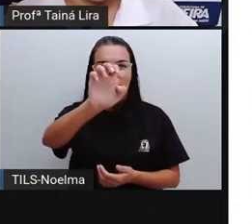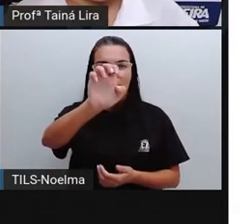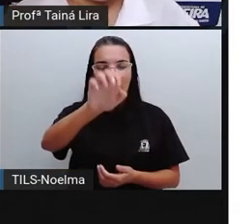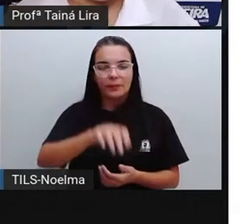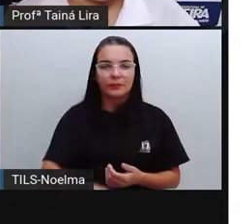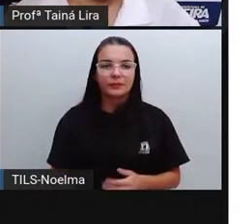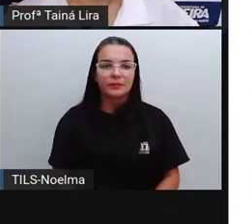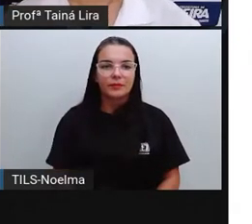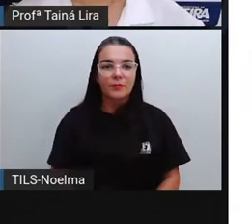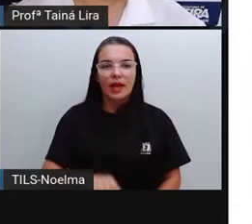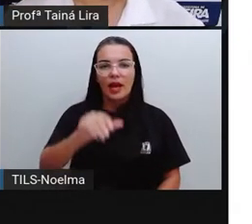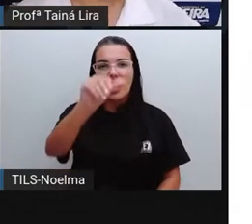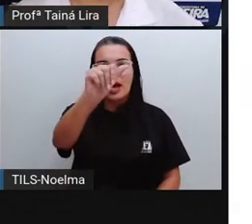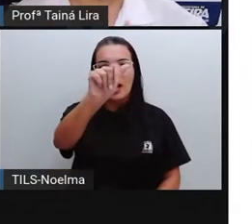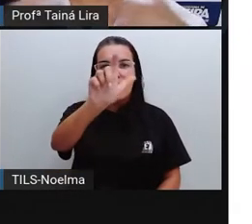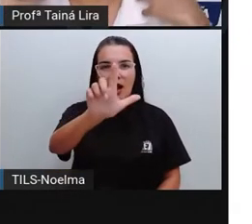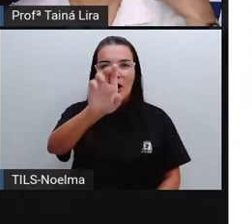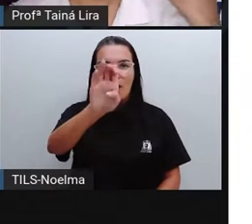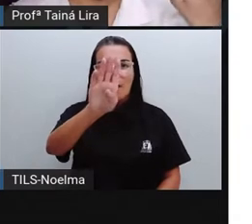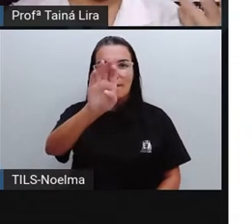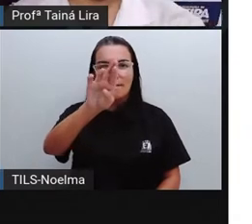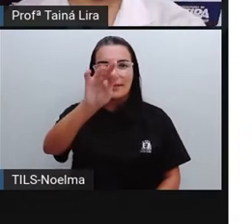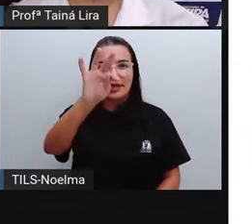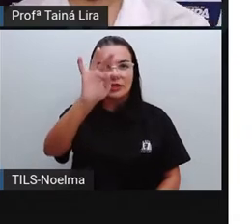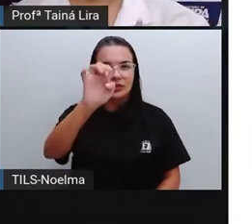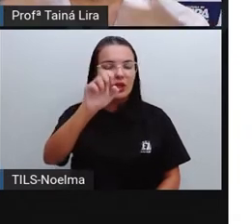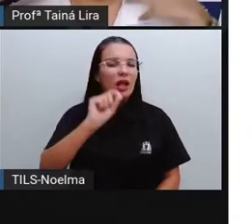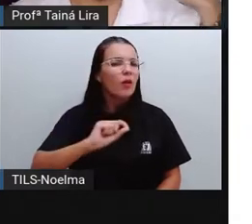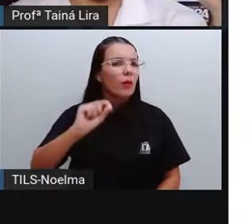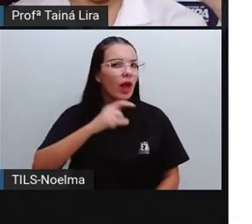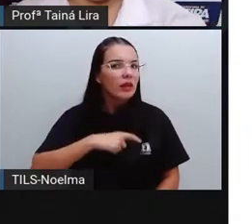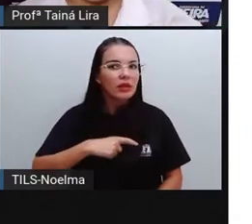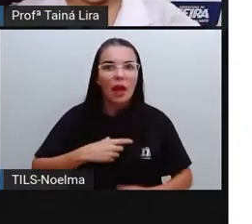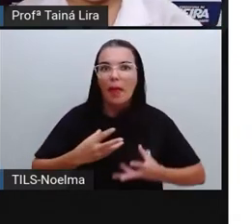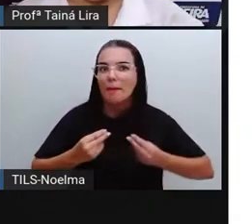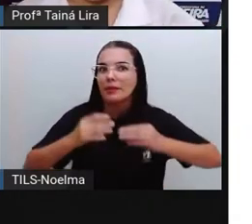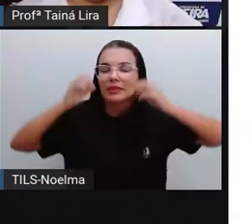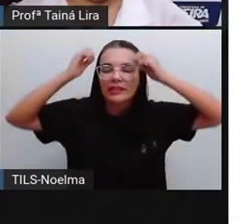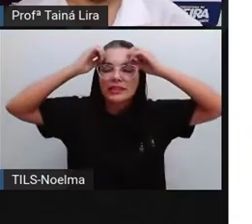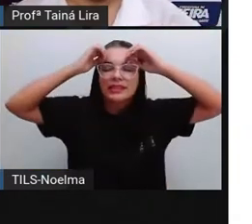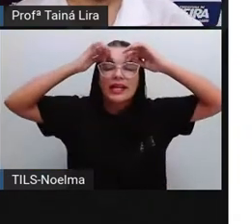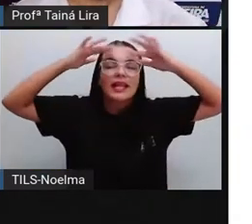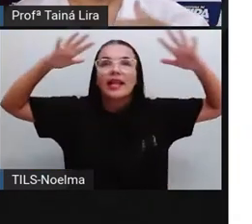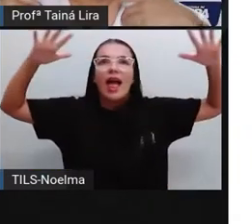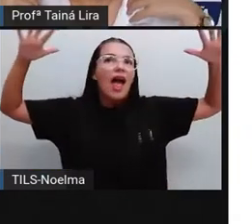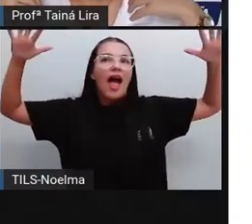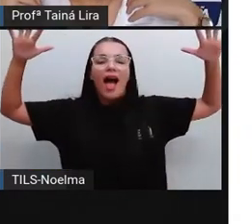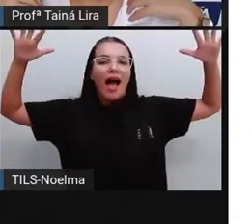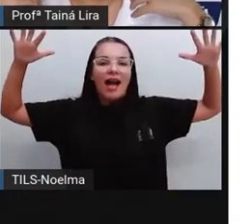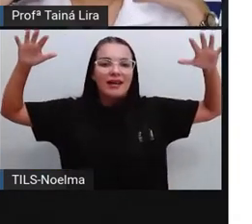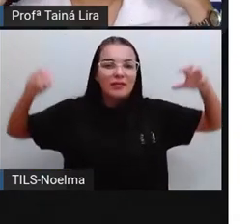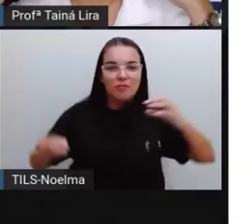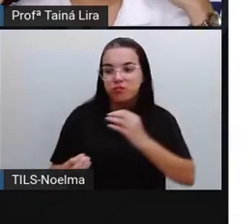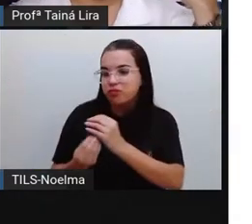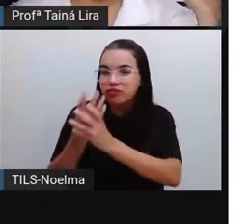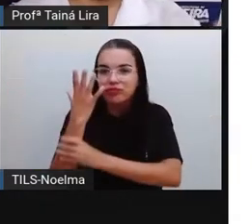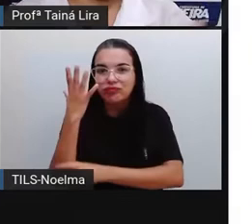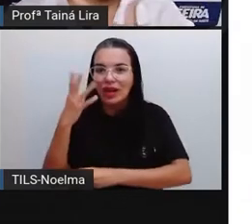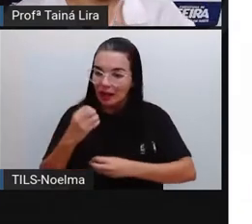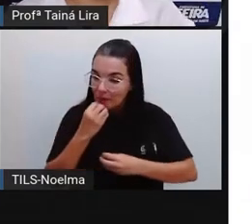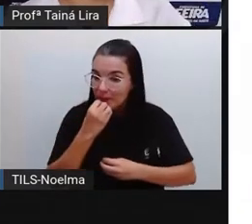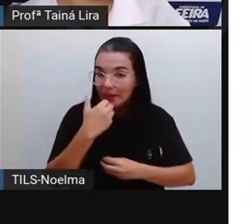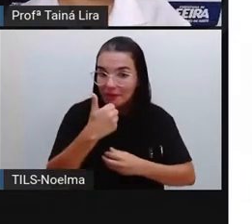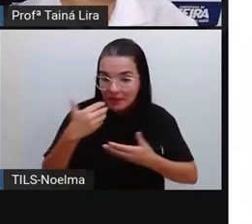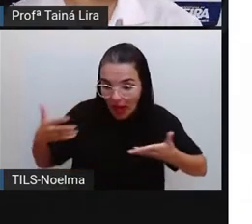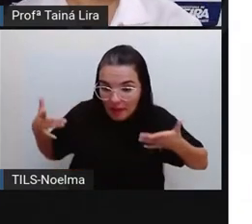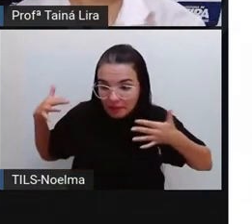conhecido? Albert Einstein, ele tinha, né, várias ideias, tá, que trouxeram benefícios